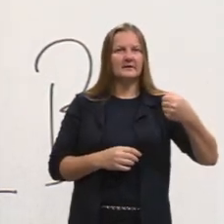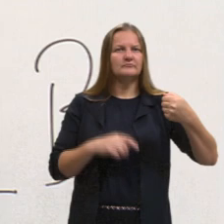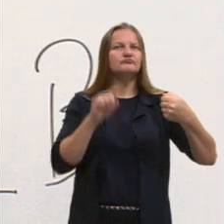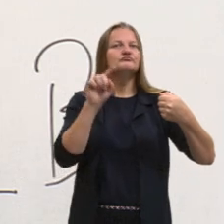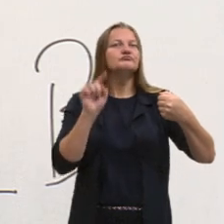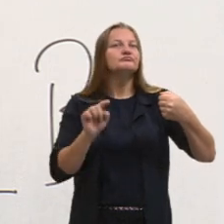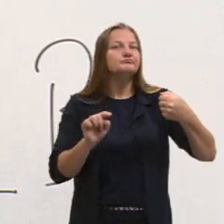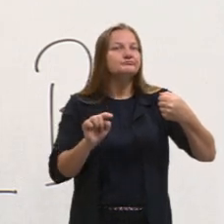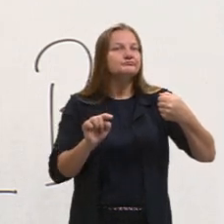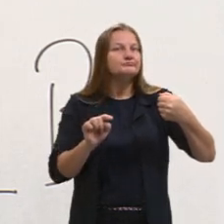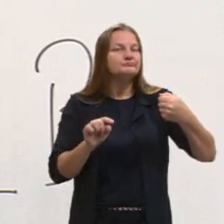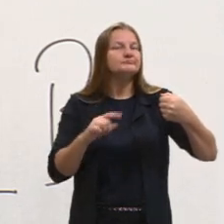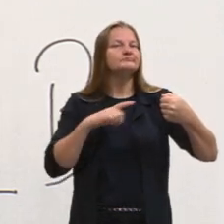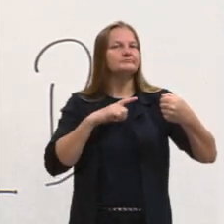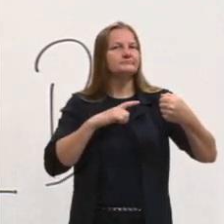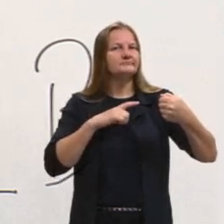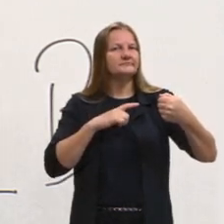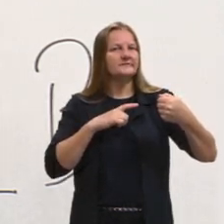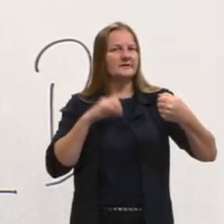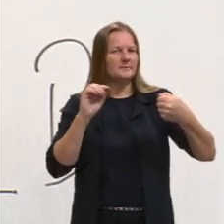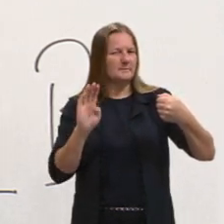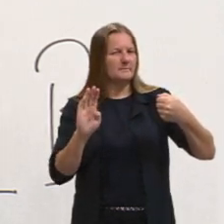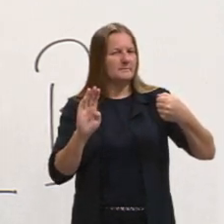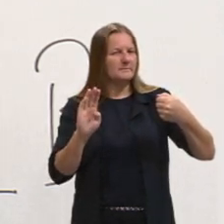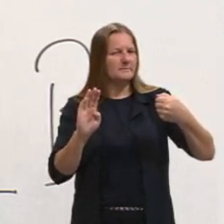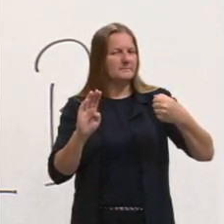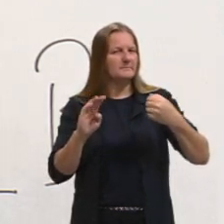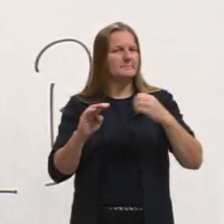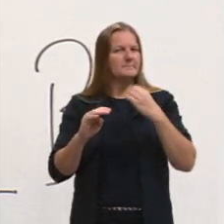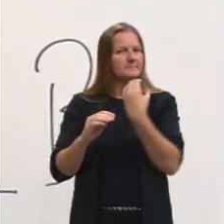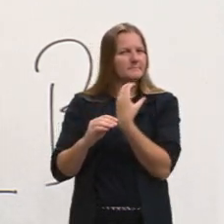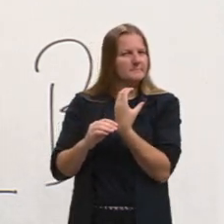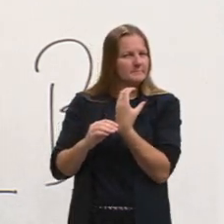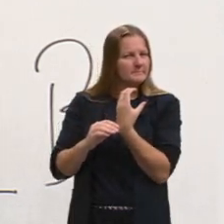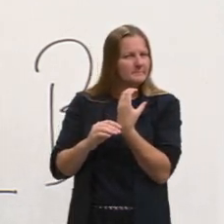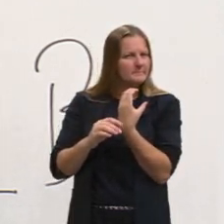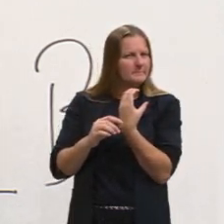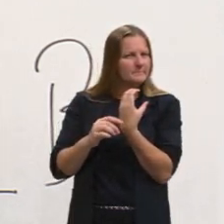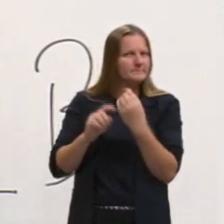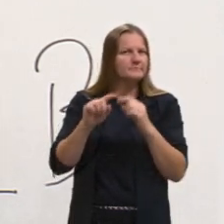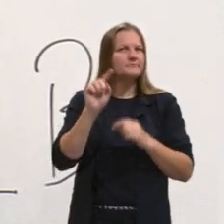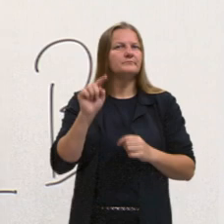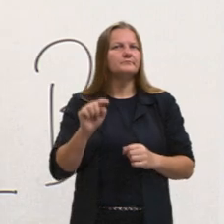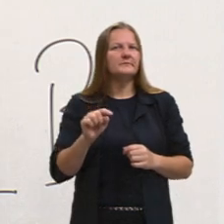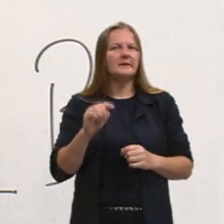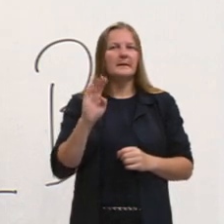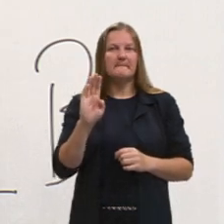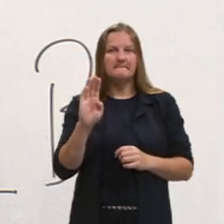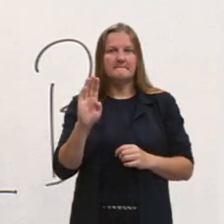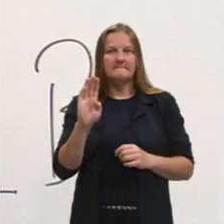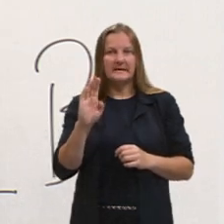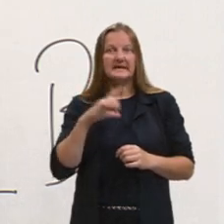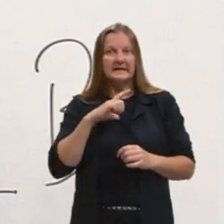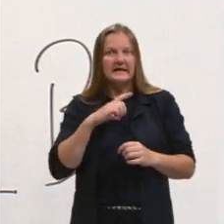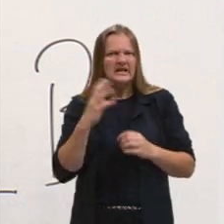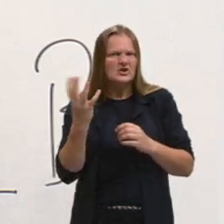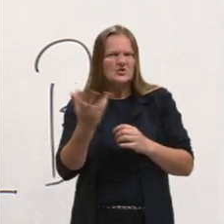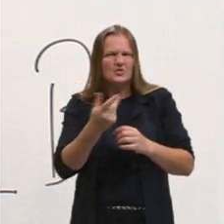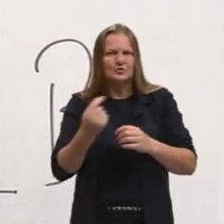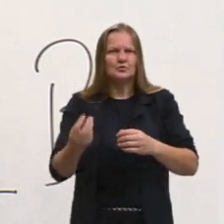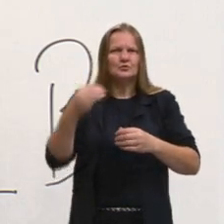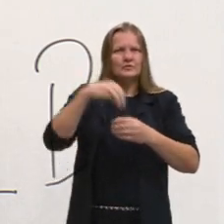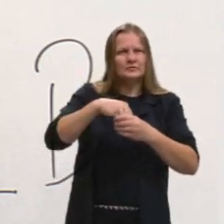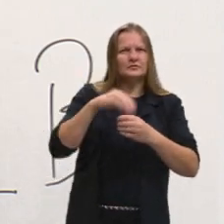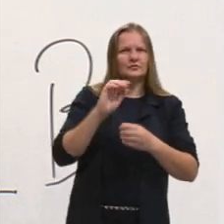que a ou será que a compreender Basta ver então se todos os elementos de B estão dentro do ar